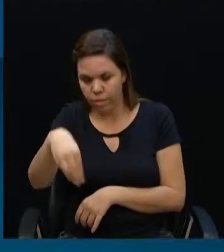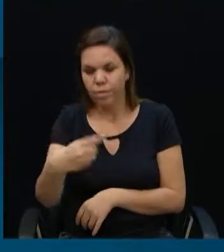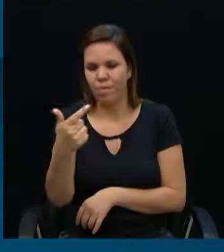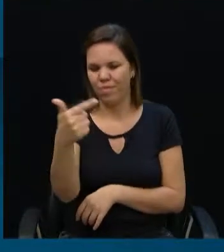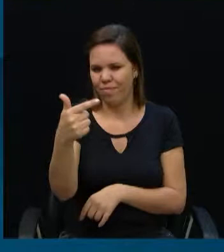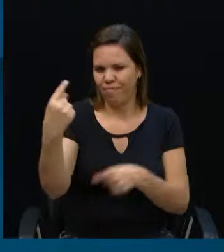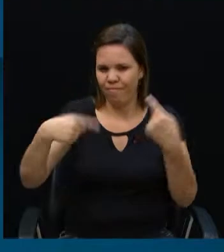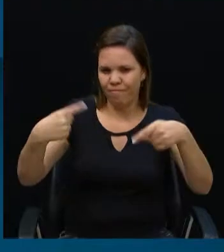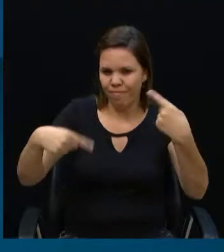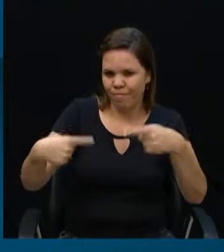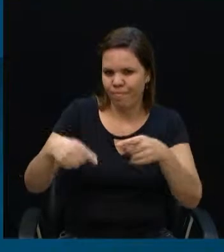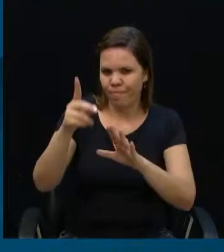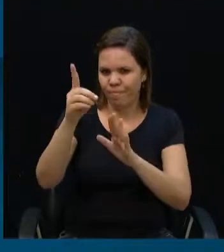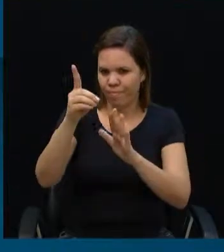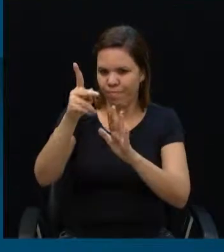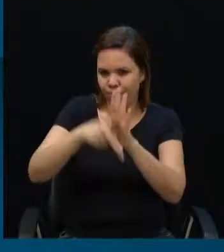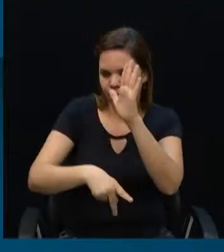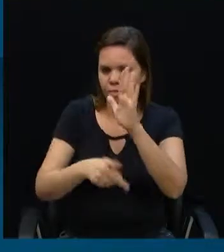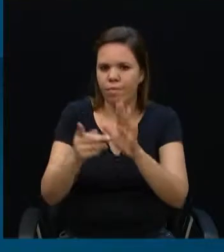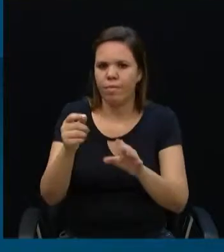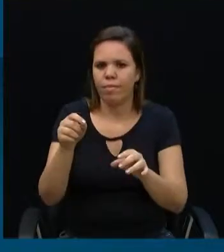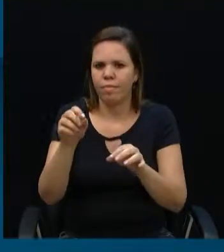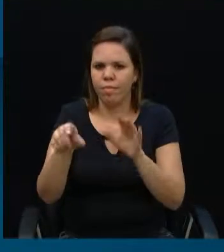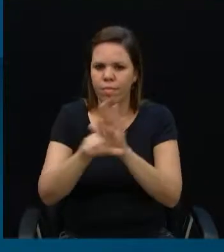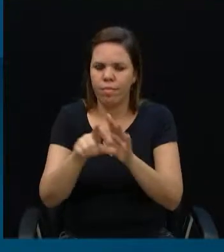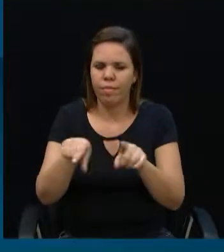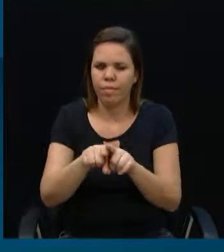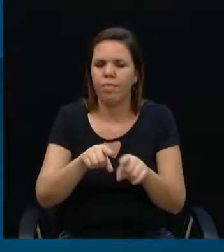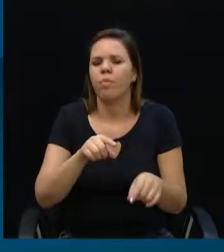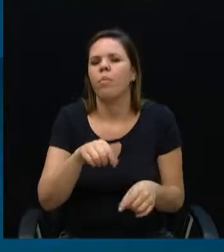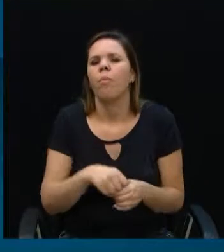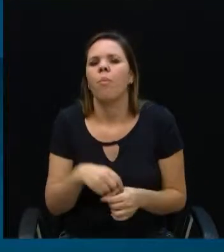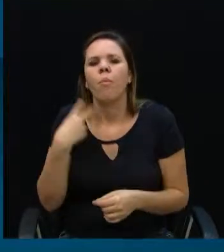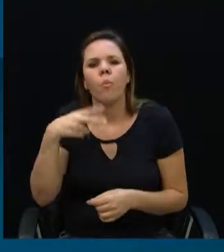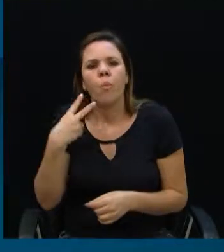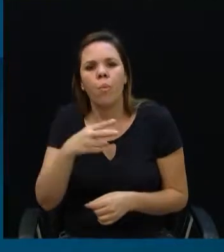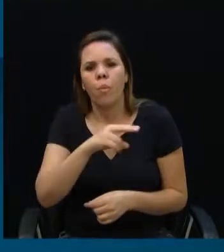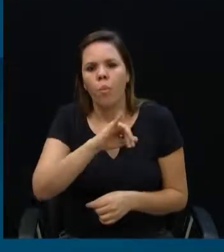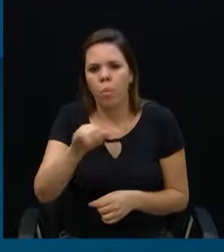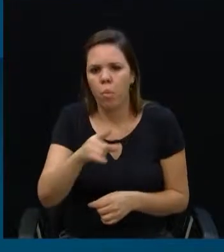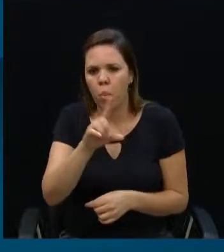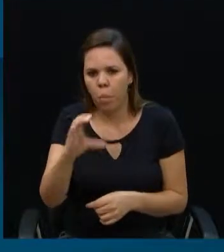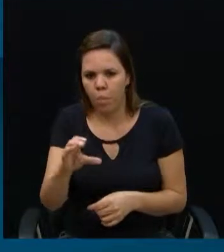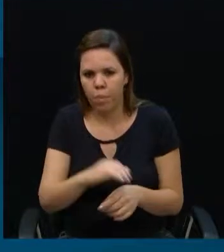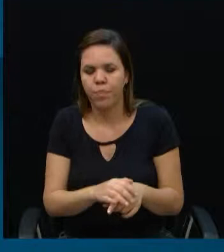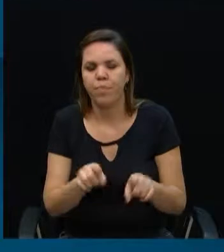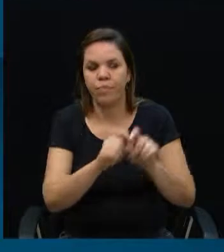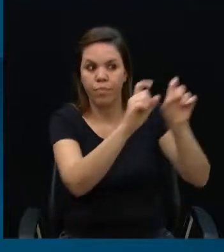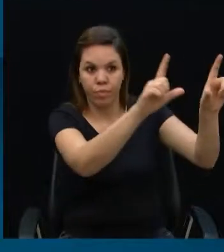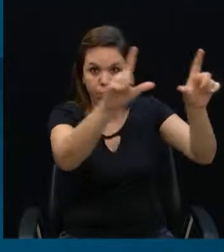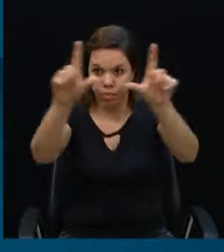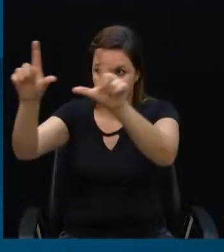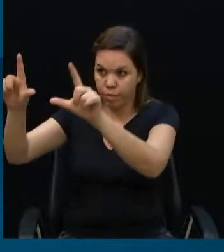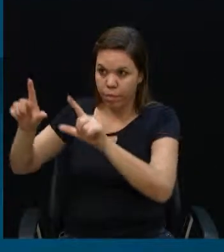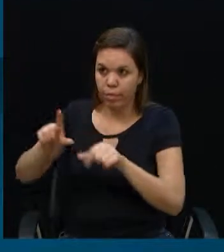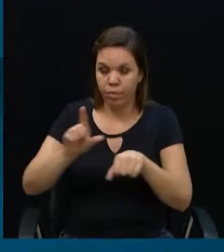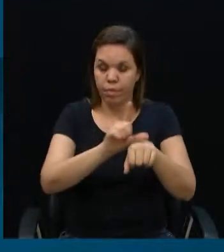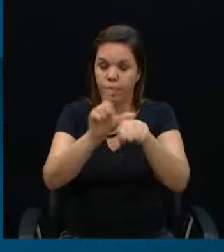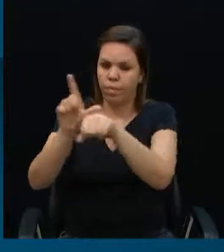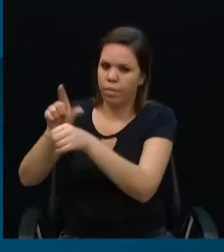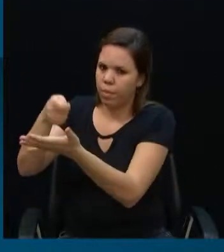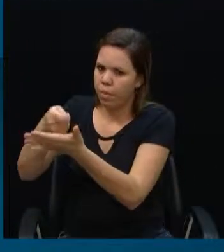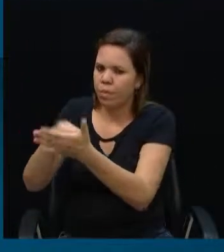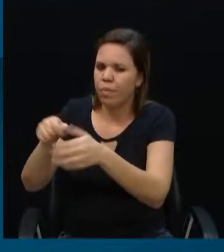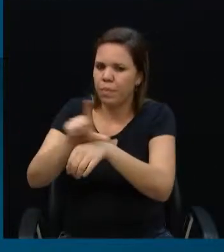discussão, foi aprovado o projeto de lei de autoria do vereador Zé Carlos, que trata da afixação dos cartazes e similares